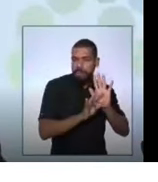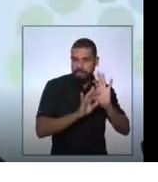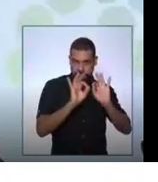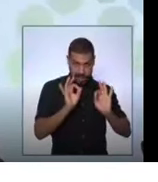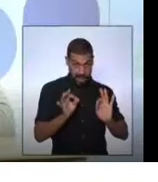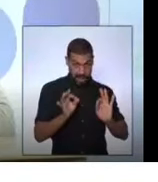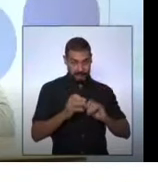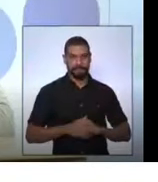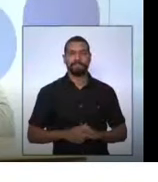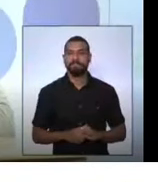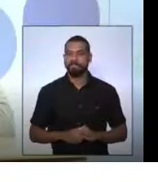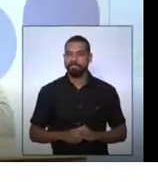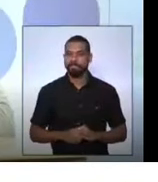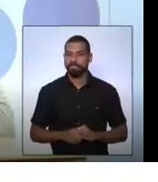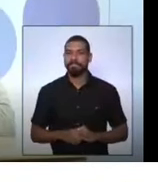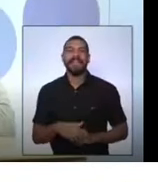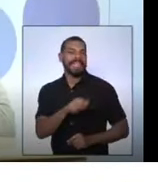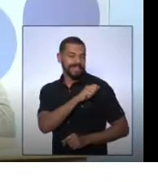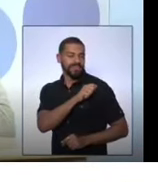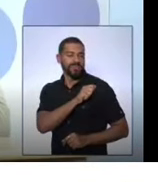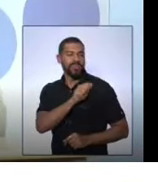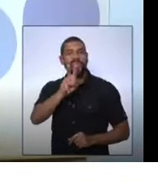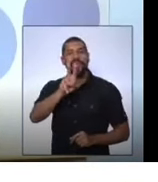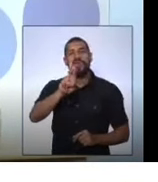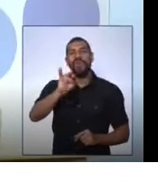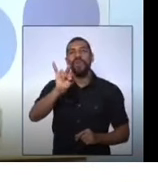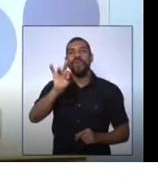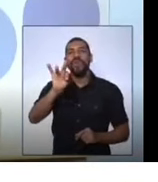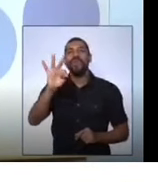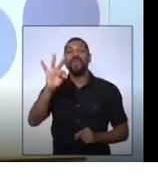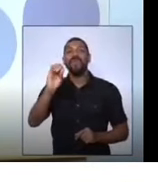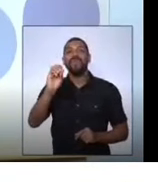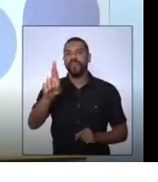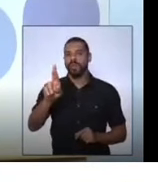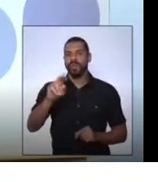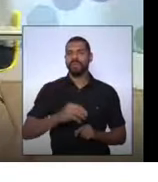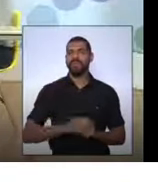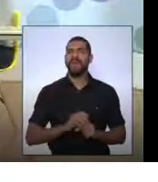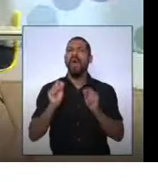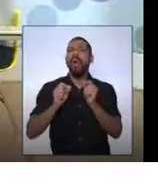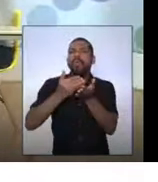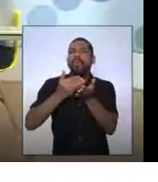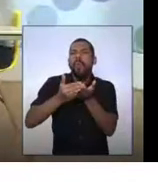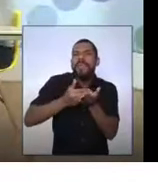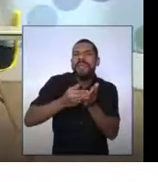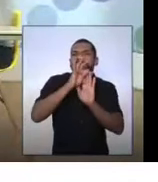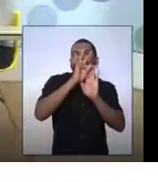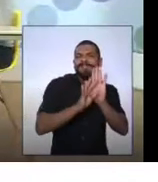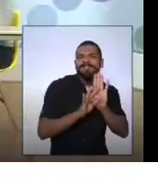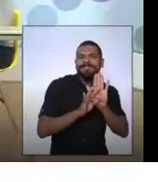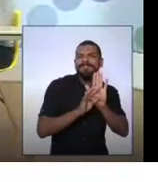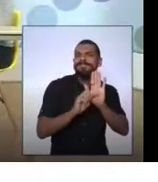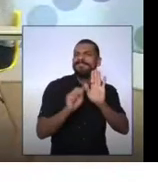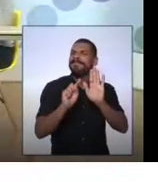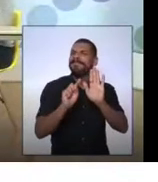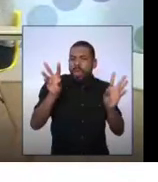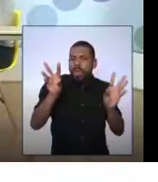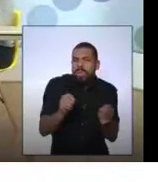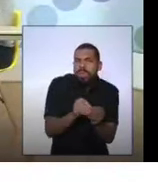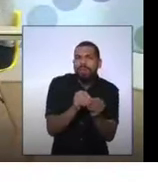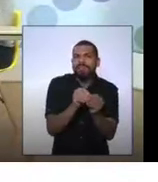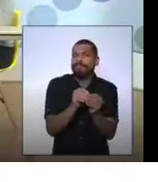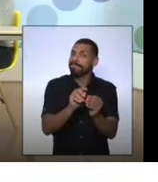coisas. Correto. Diga, professora. O Victor, ele está dizendo que é o sumário. Sumário, não é o sumário. Na